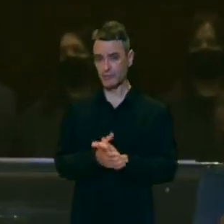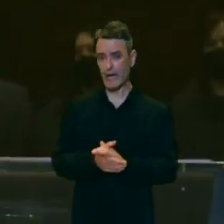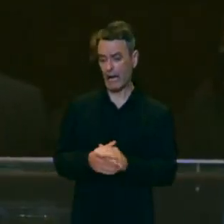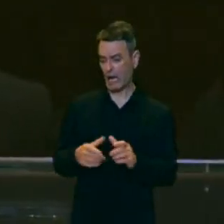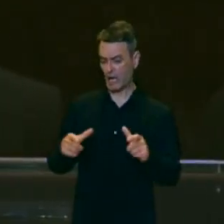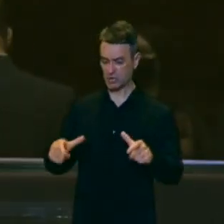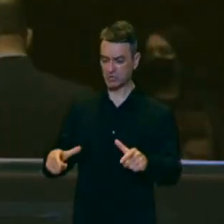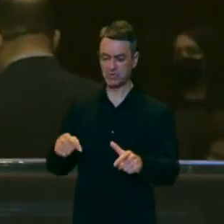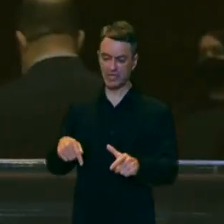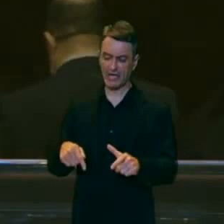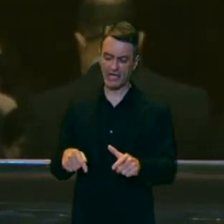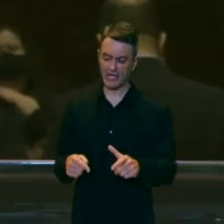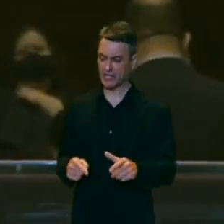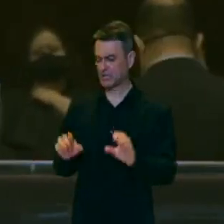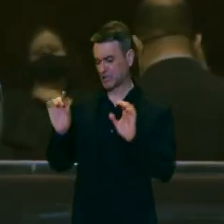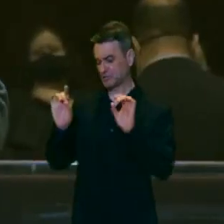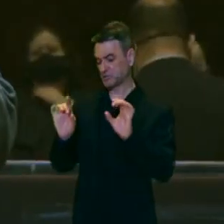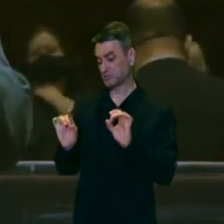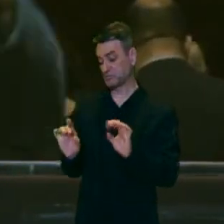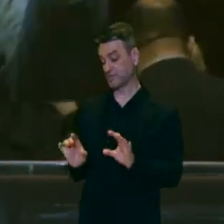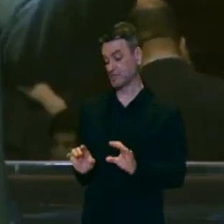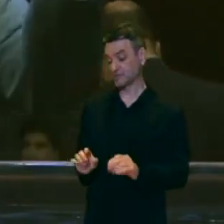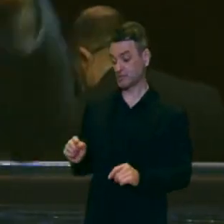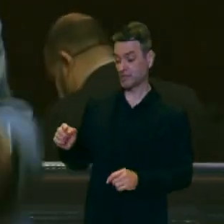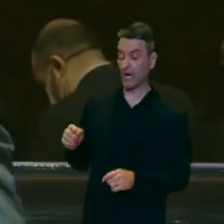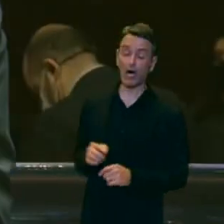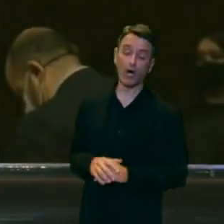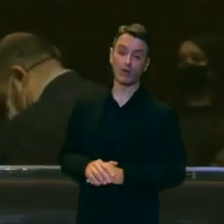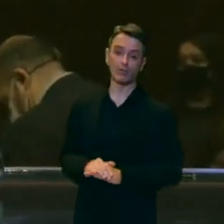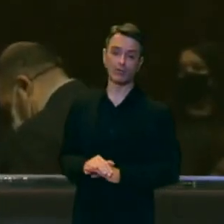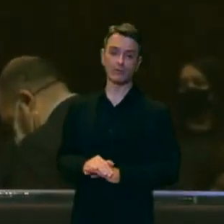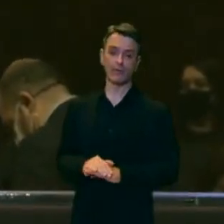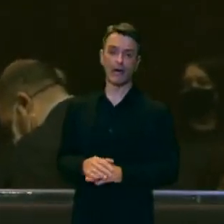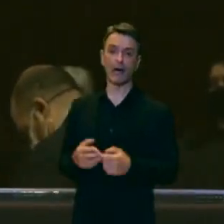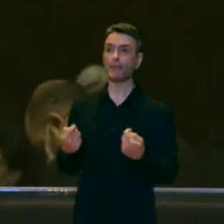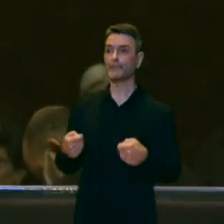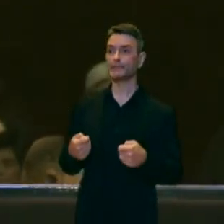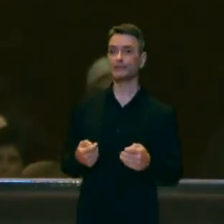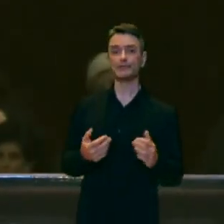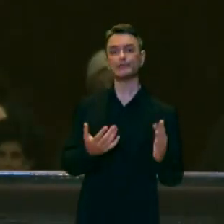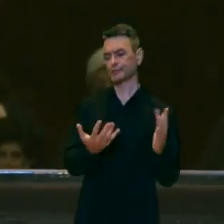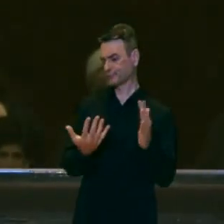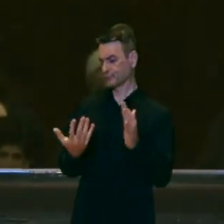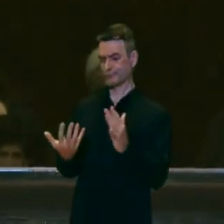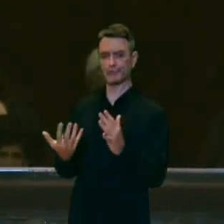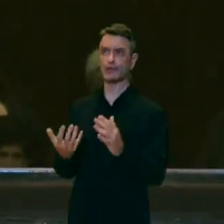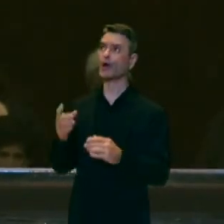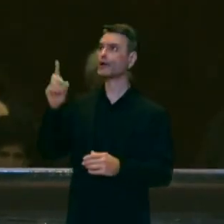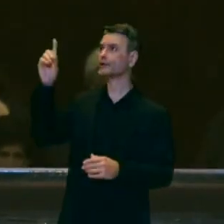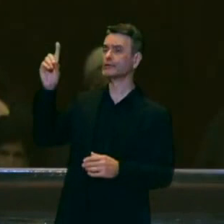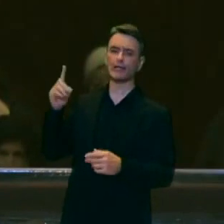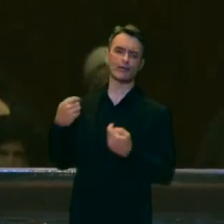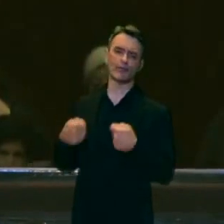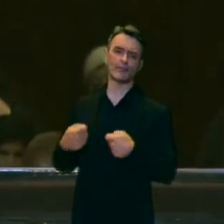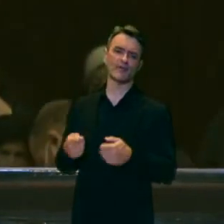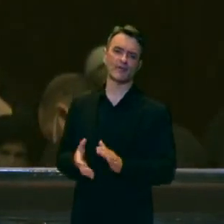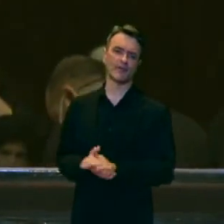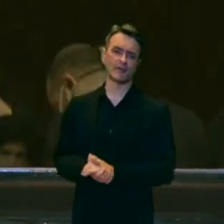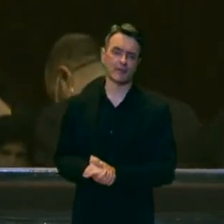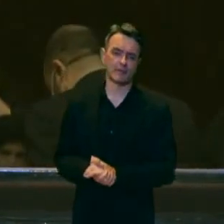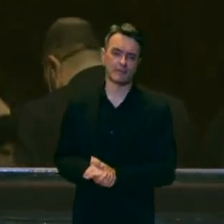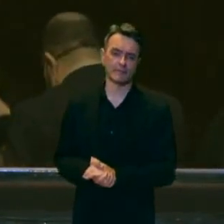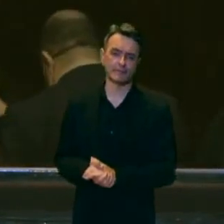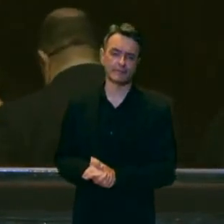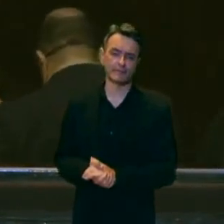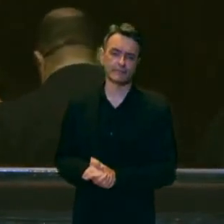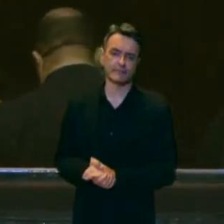lugar é mais sagrado do que os outros, ou porque eu preciso que você venha aqui à frente, ou porque Deus precise disso.